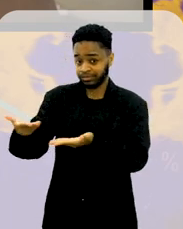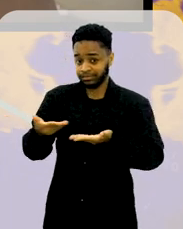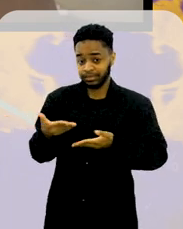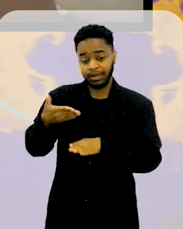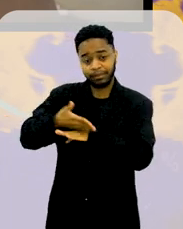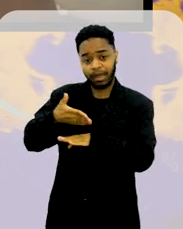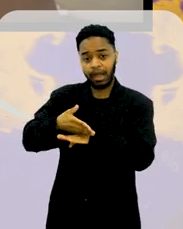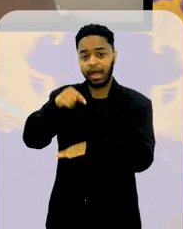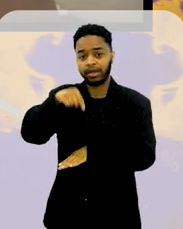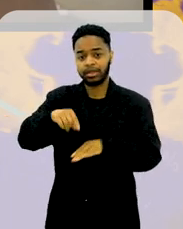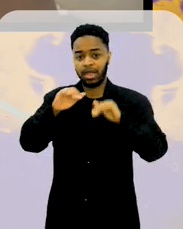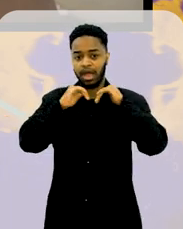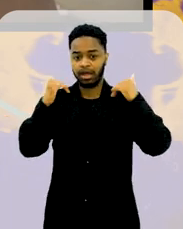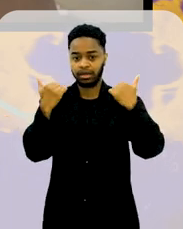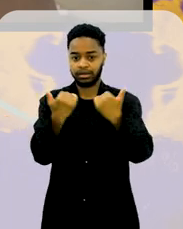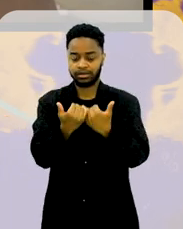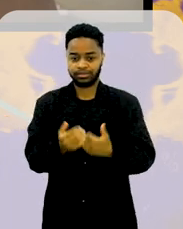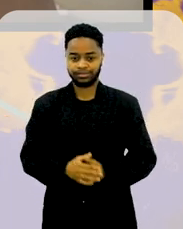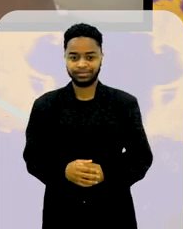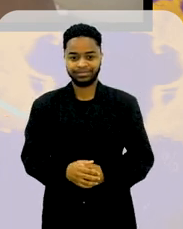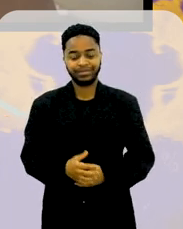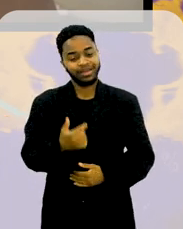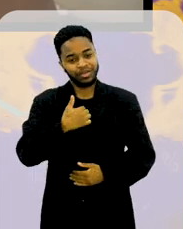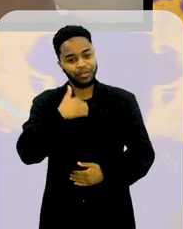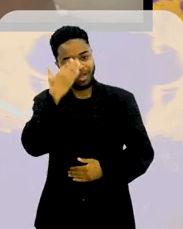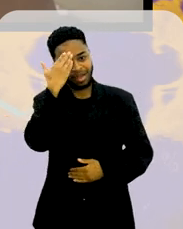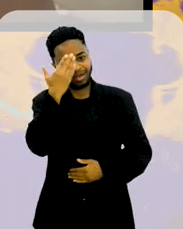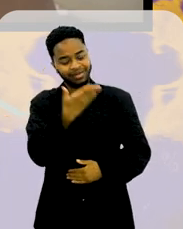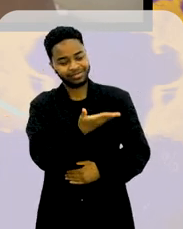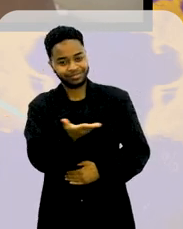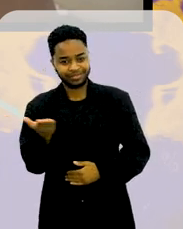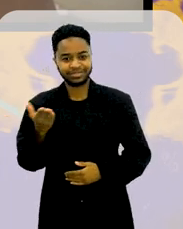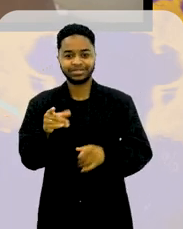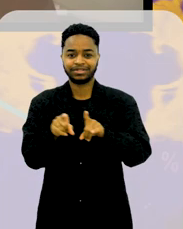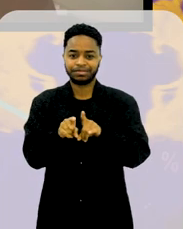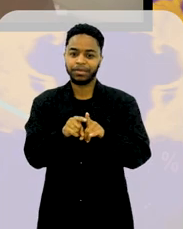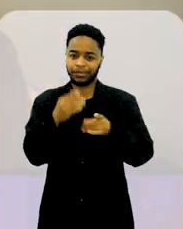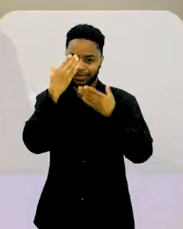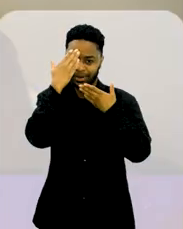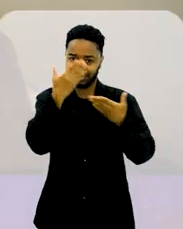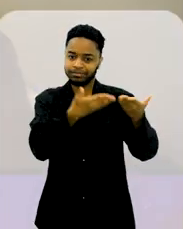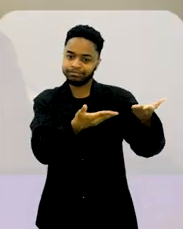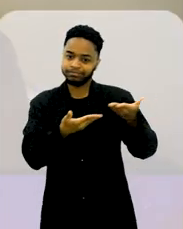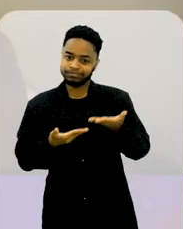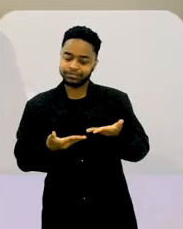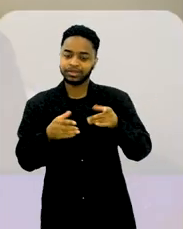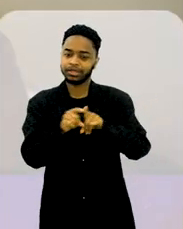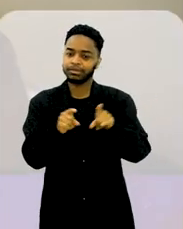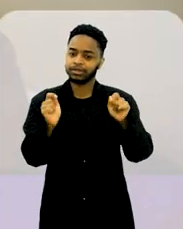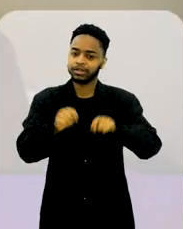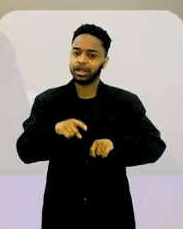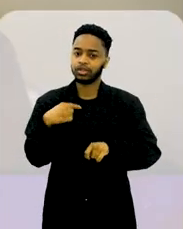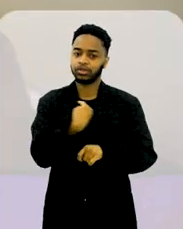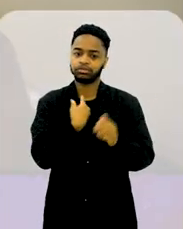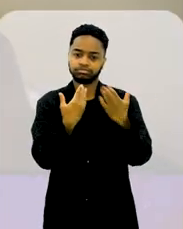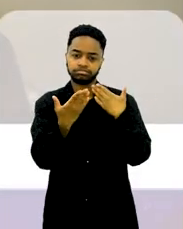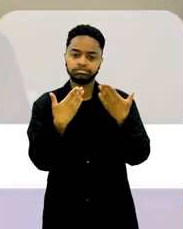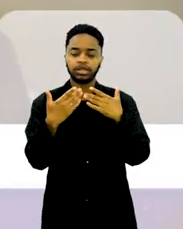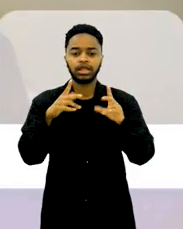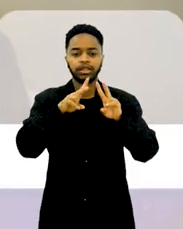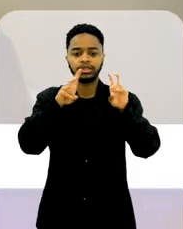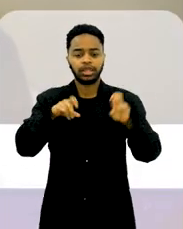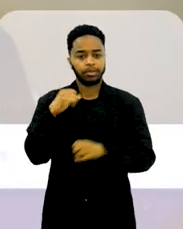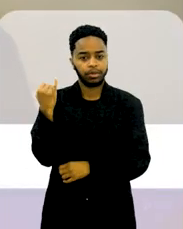no Arena esportiva Eu que agradeço Rui Muito obrigado aí também pelo convite pra gente poder bater um papo sobre esse assunto tão